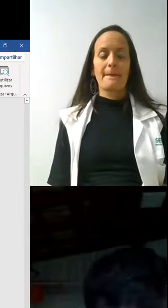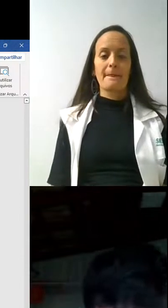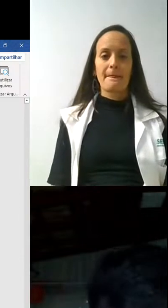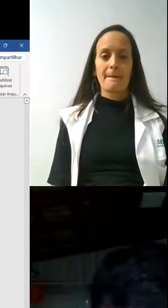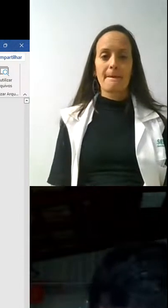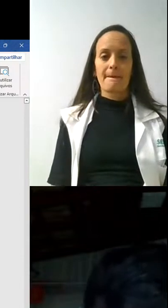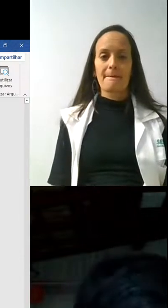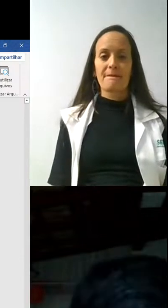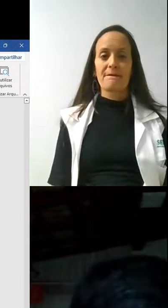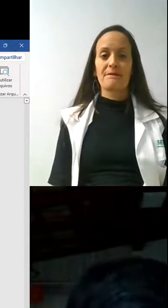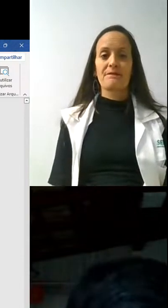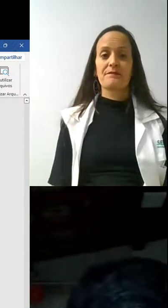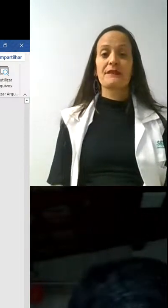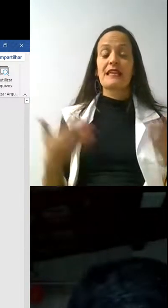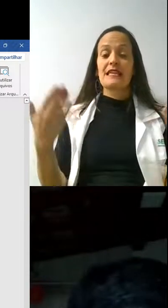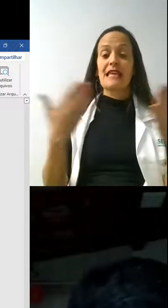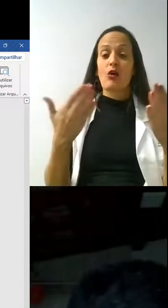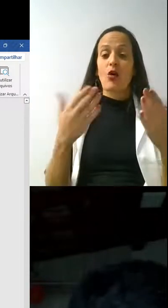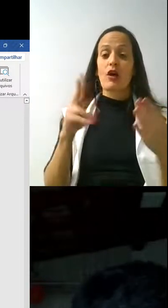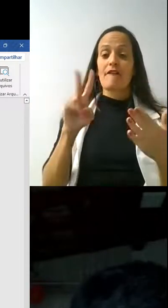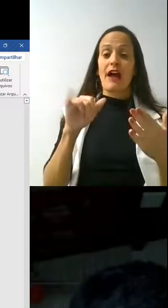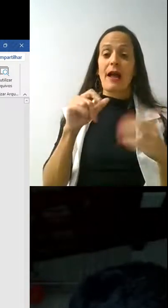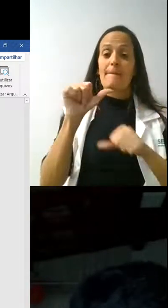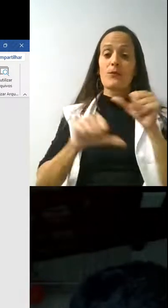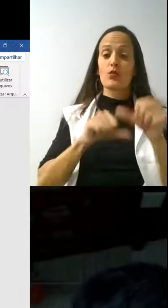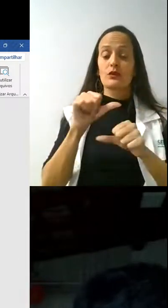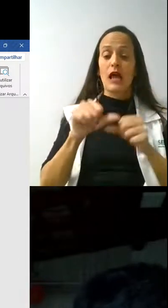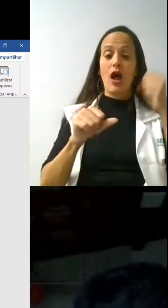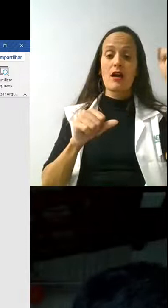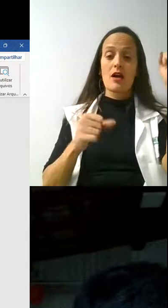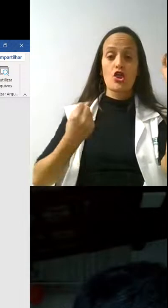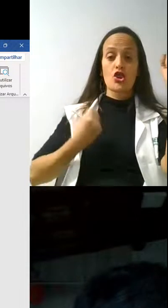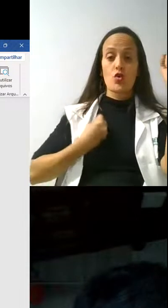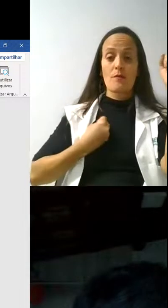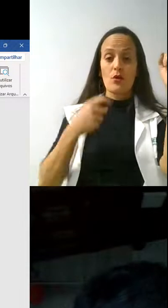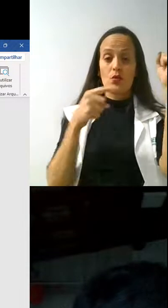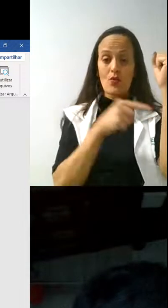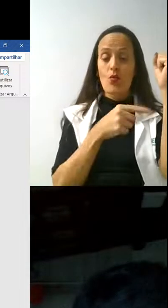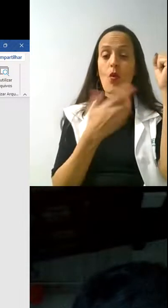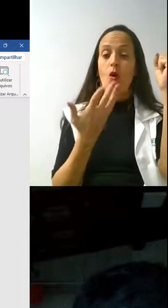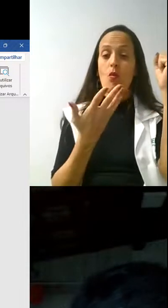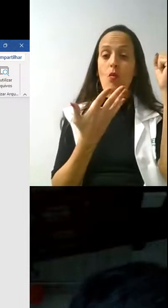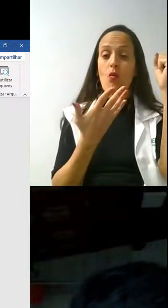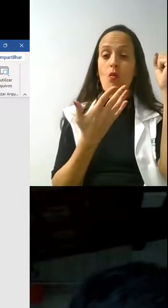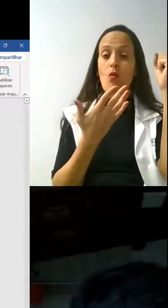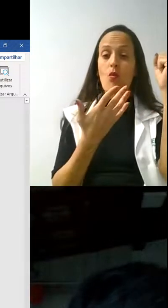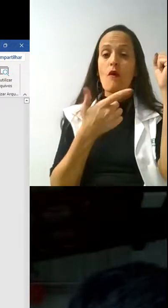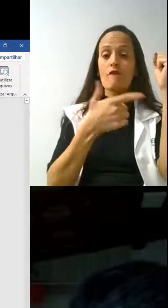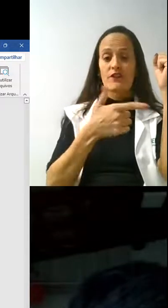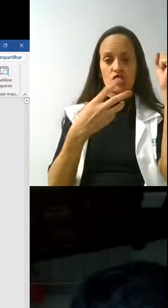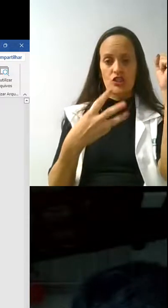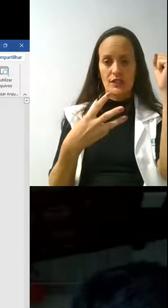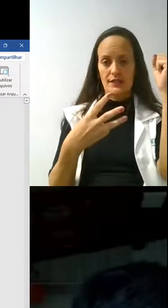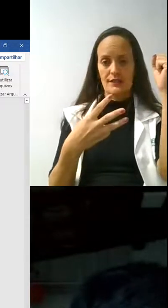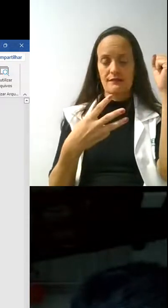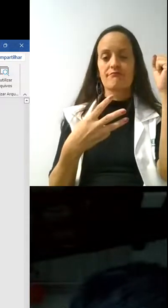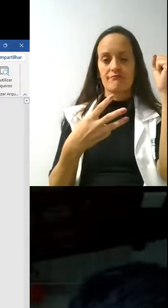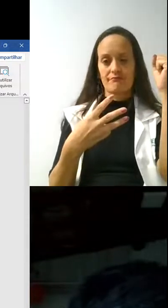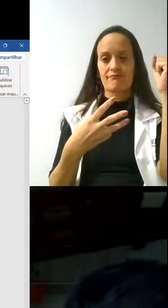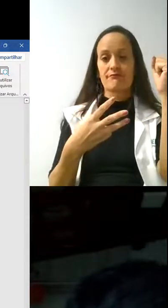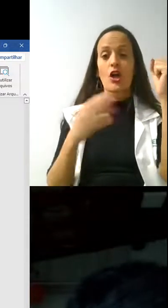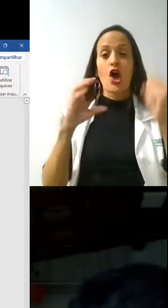E agora vai fazer o quê? Vai mudar o número do poste. O número do poste agora vai ser quanto? Número 23. O código